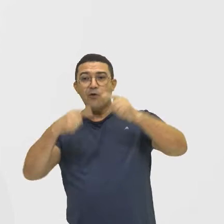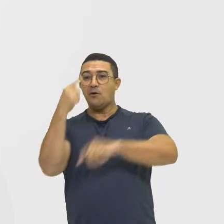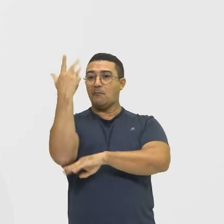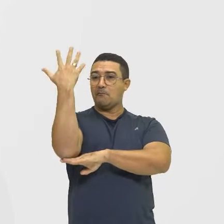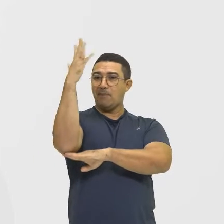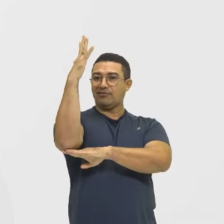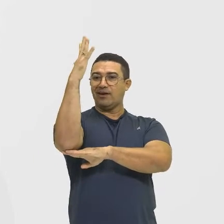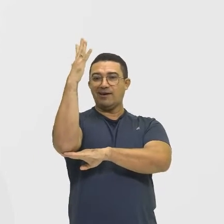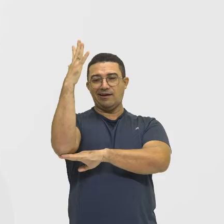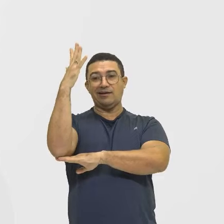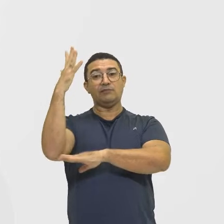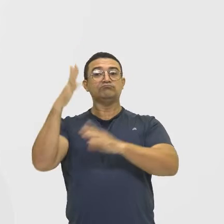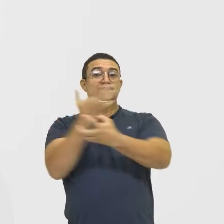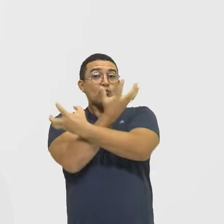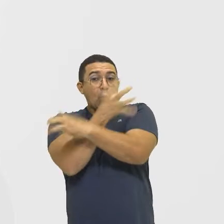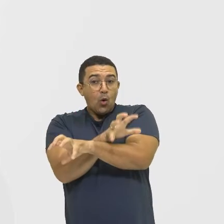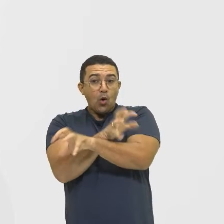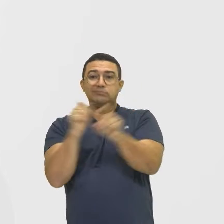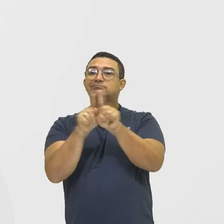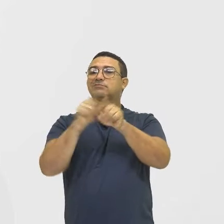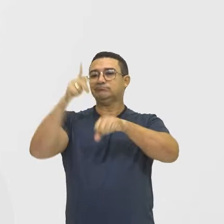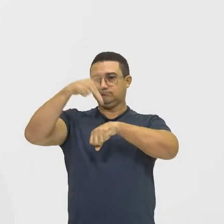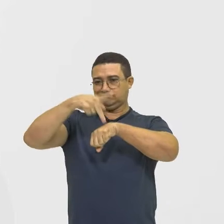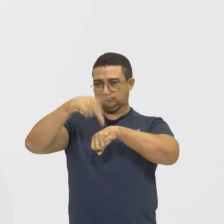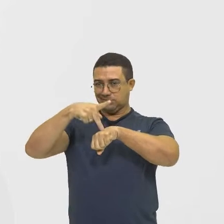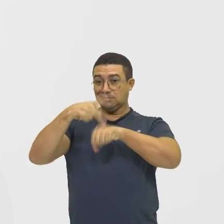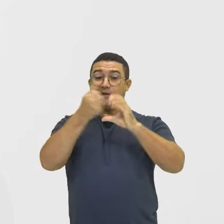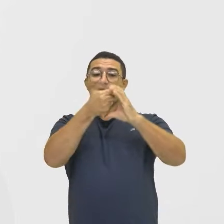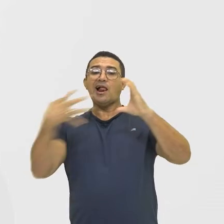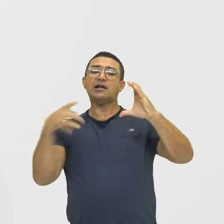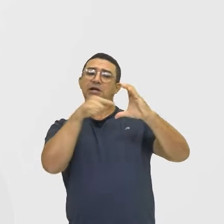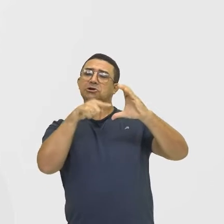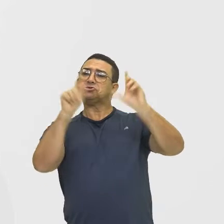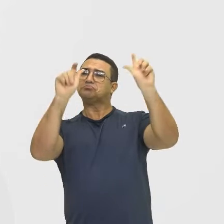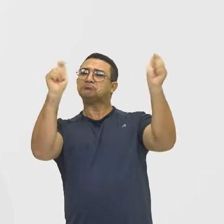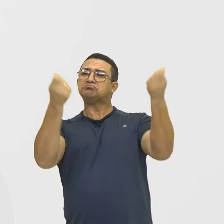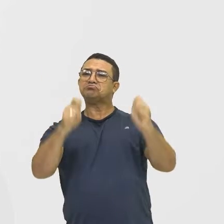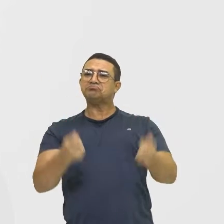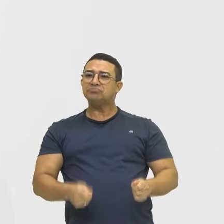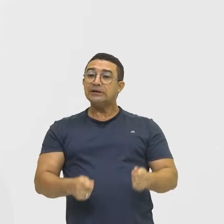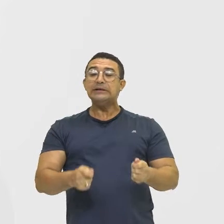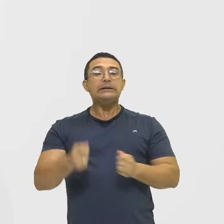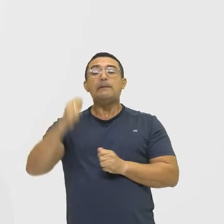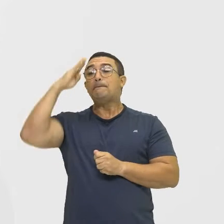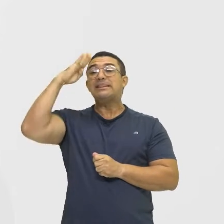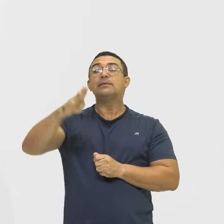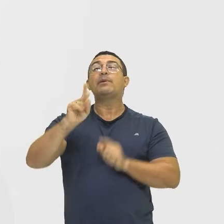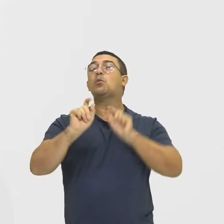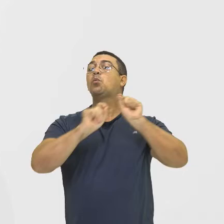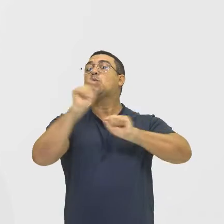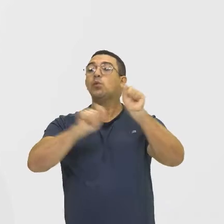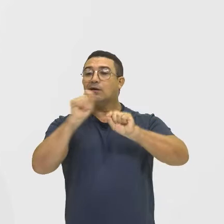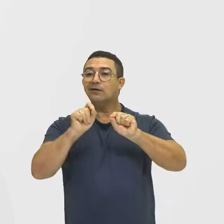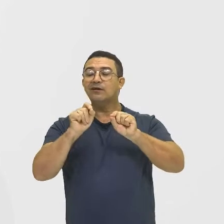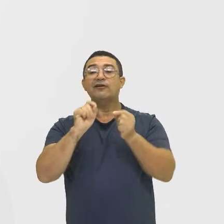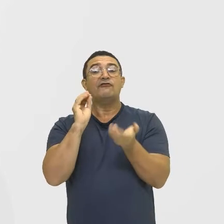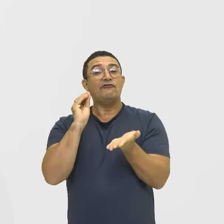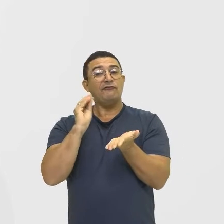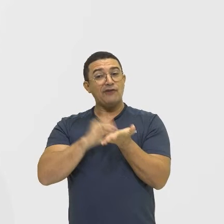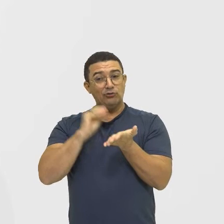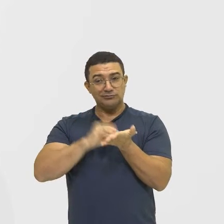pedras. Continuando, as características dessa escultura principalmente eram o seguinte: ausência de